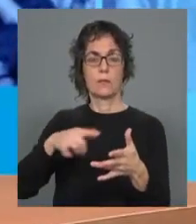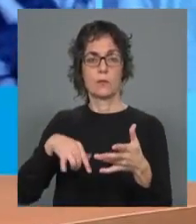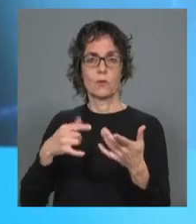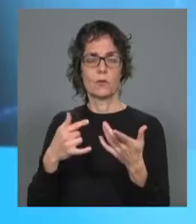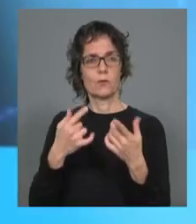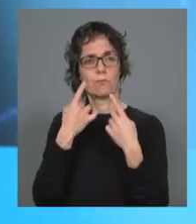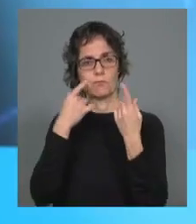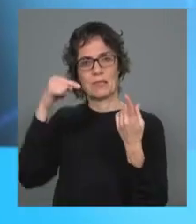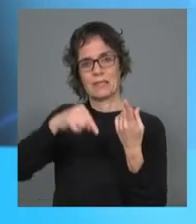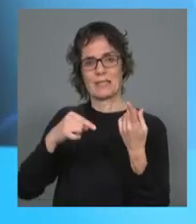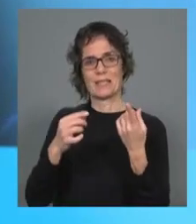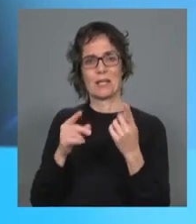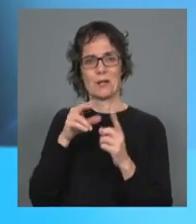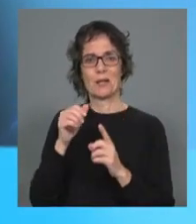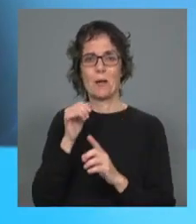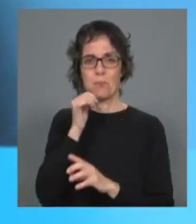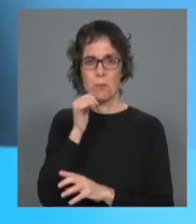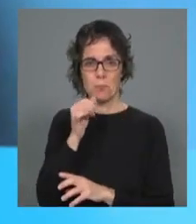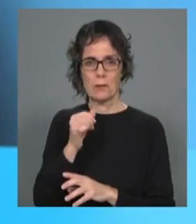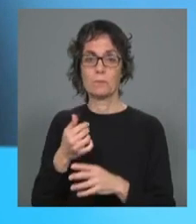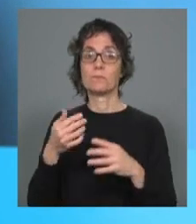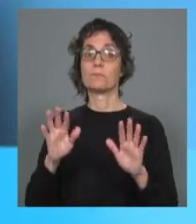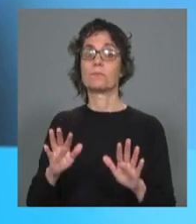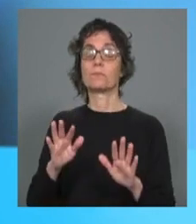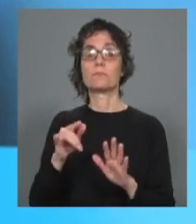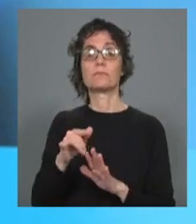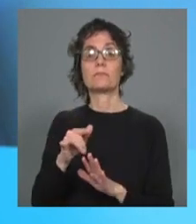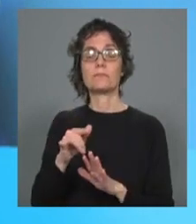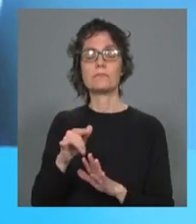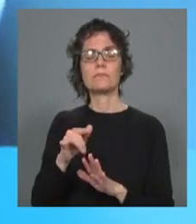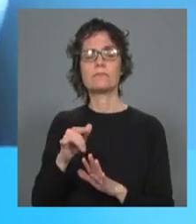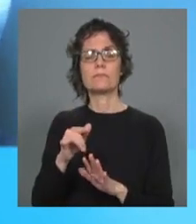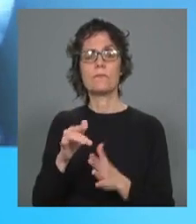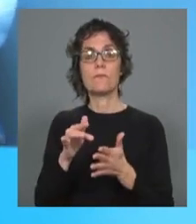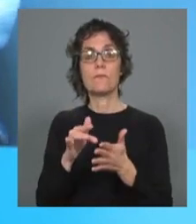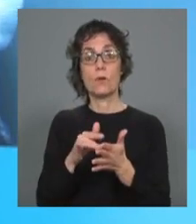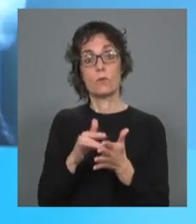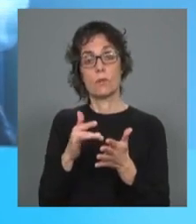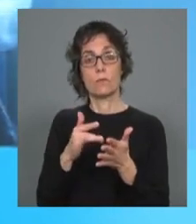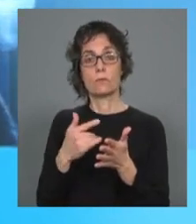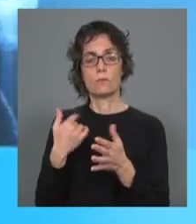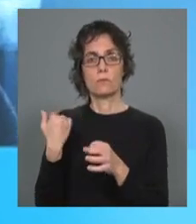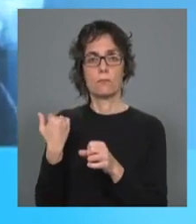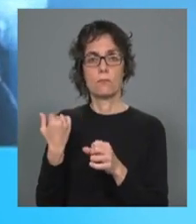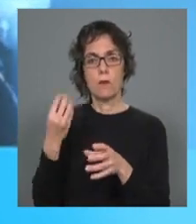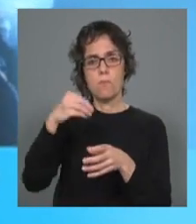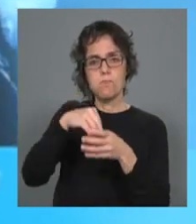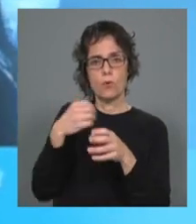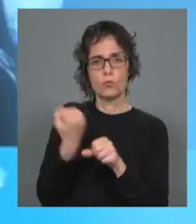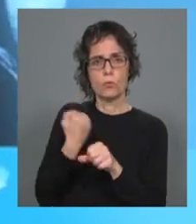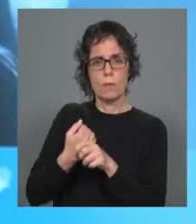relevo aqui em estúdio, e podemos dizer que é apenas o resultado final de um trabalho